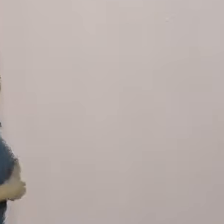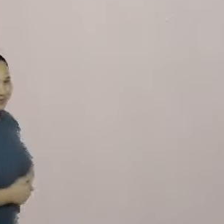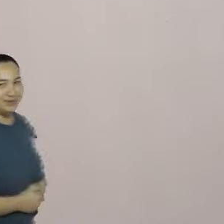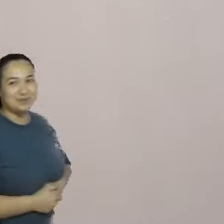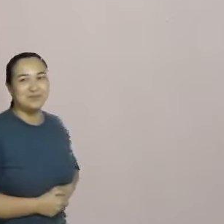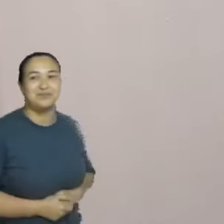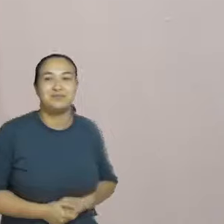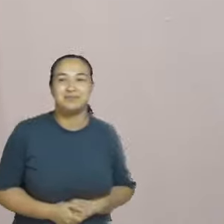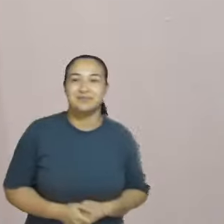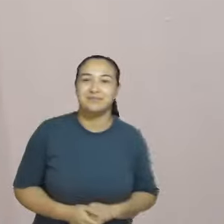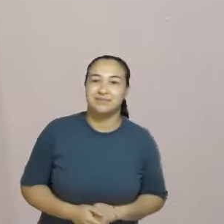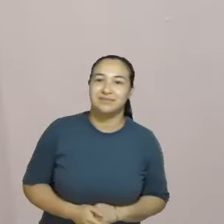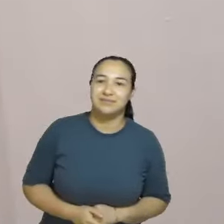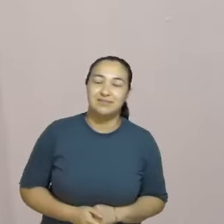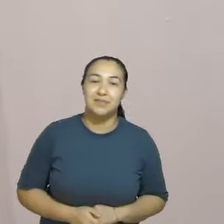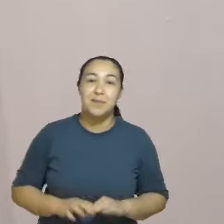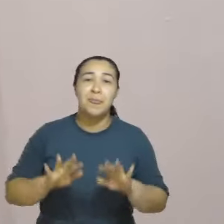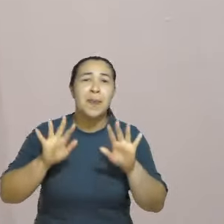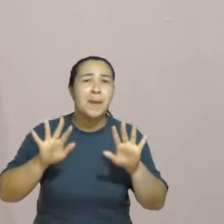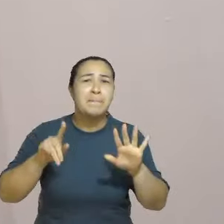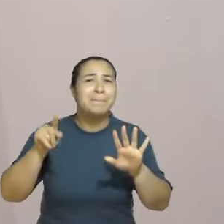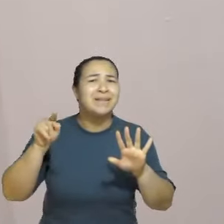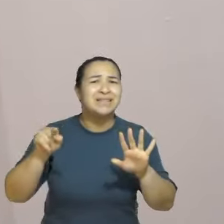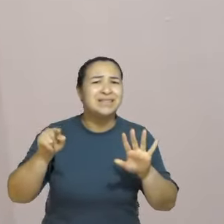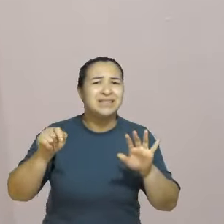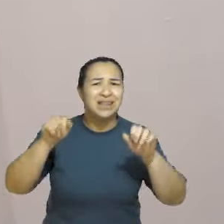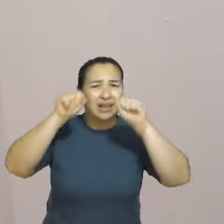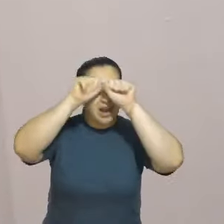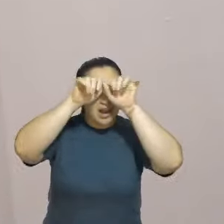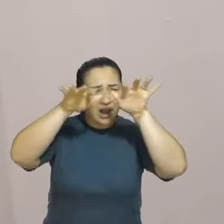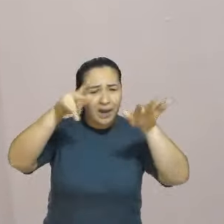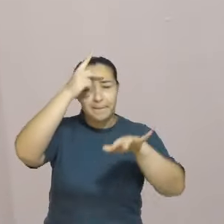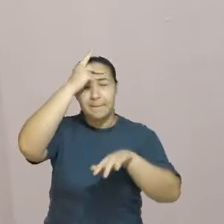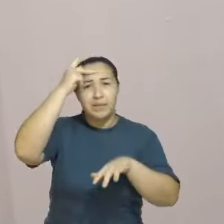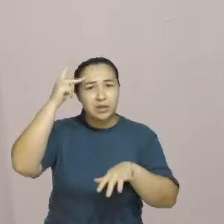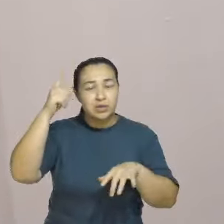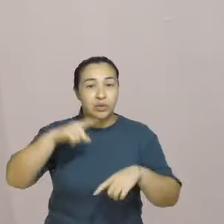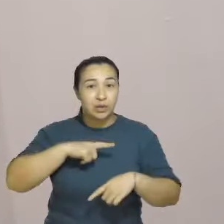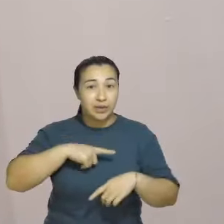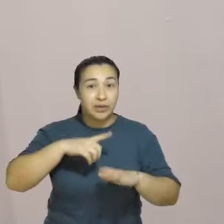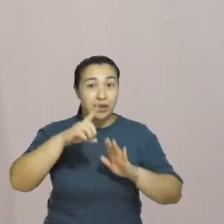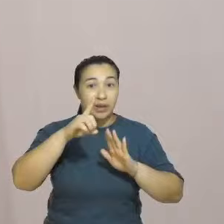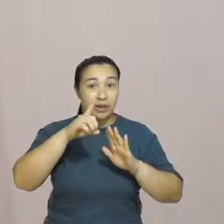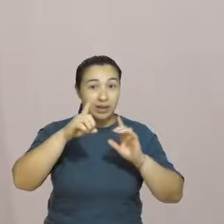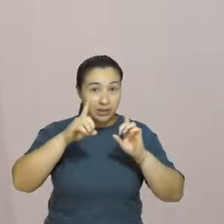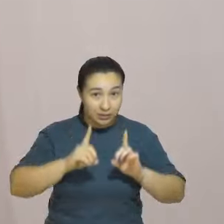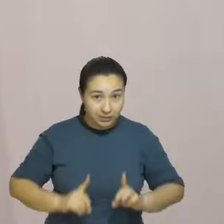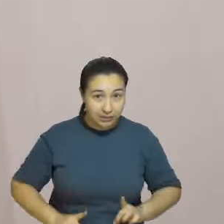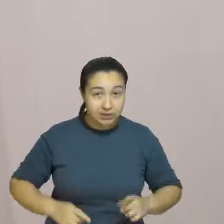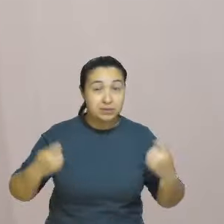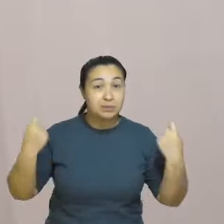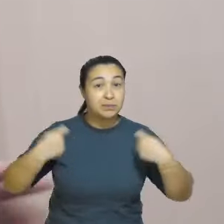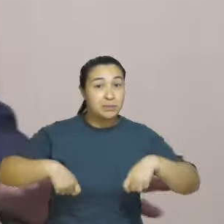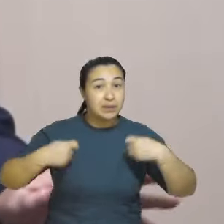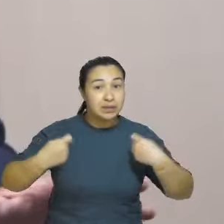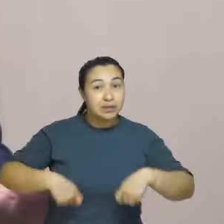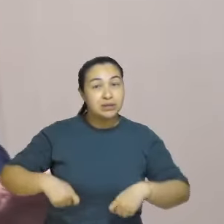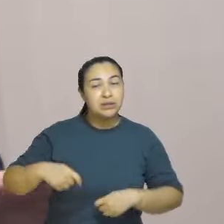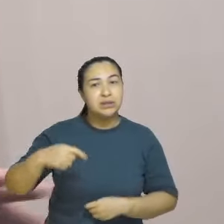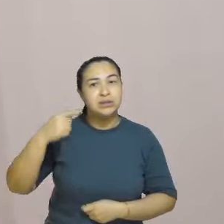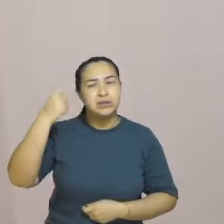Mas, quando nós falamos em deficiência, em pessoas com deficiências, nós temos que ir além ou voltar